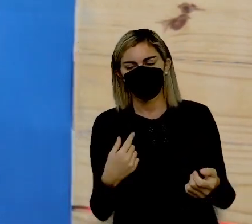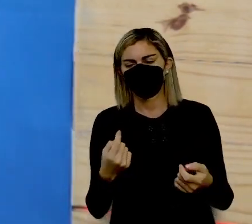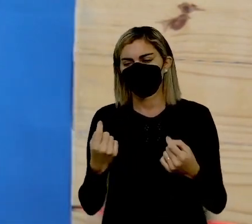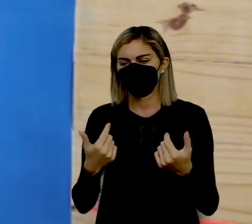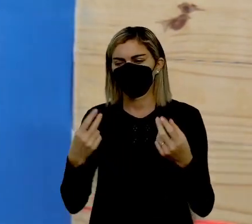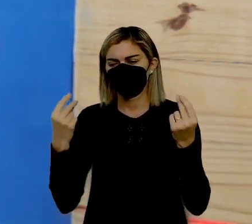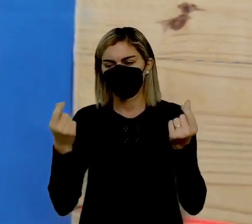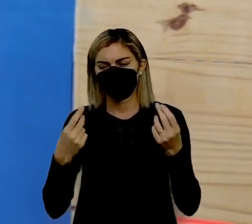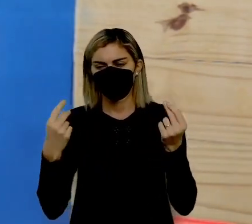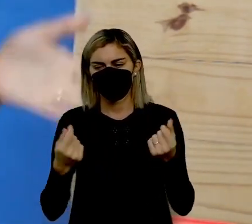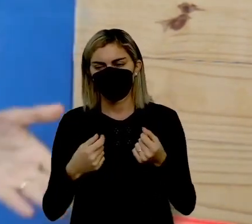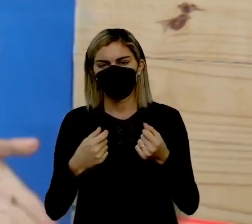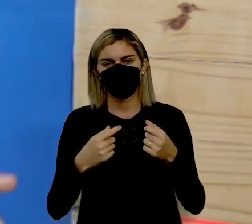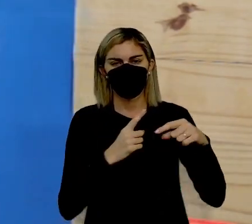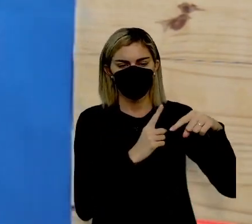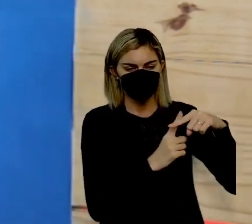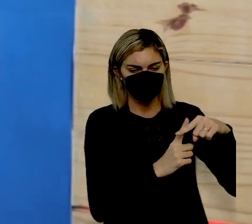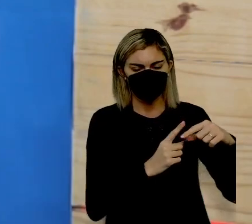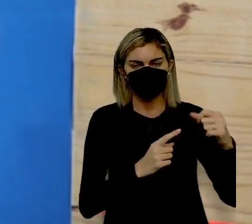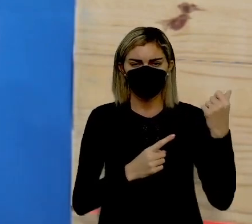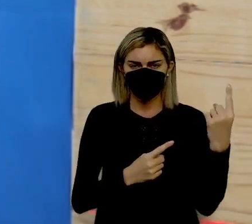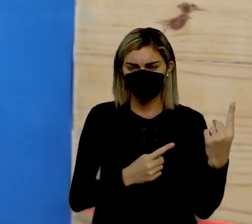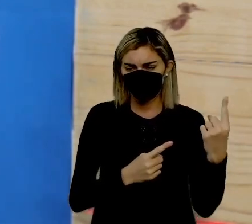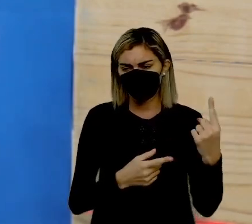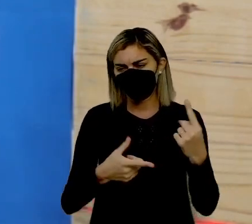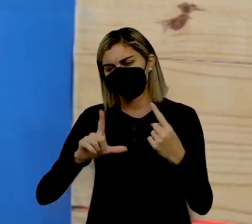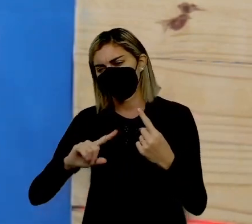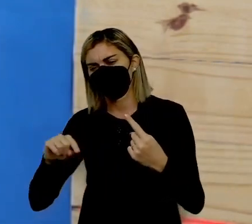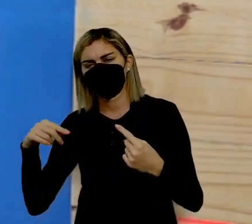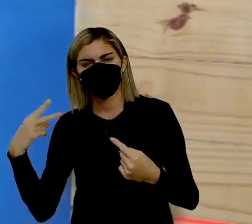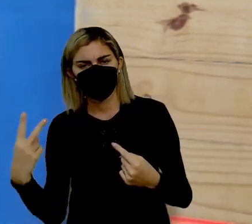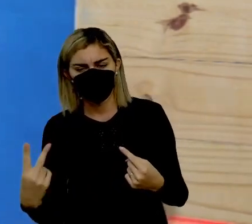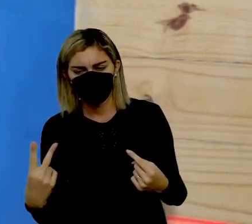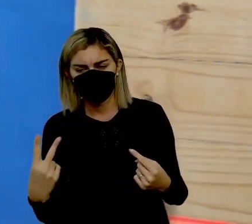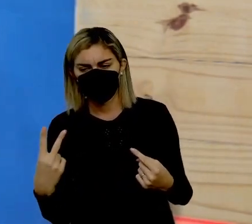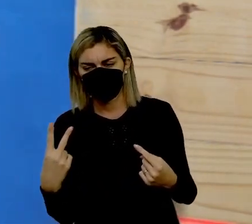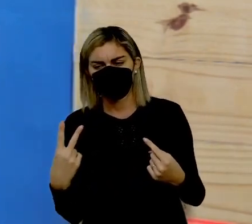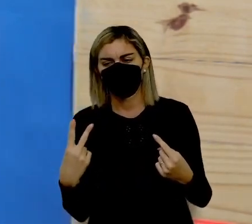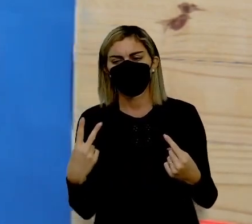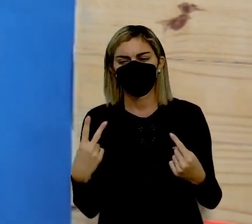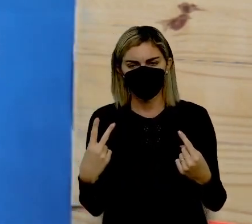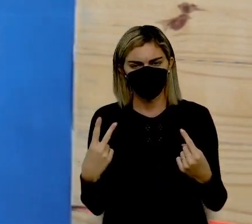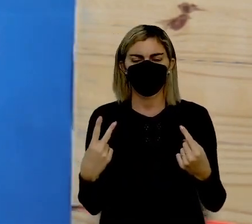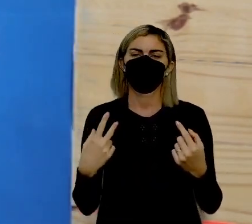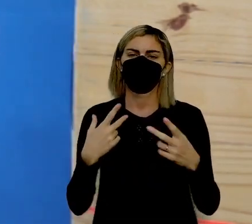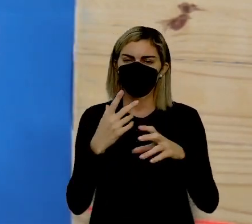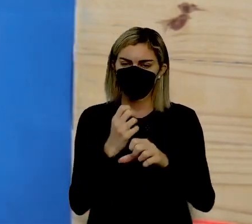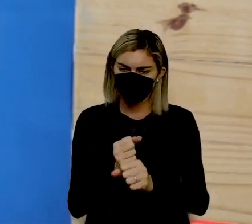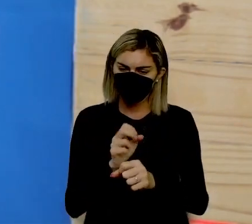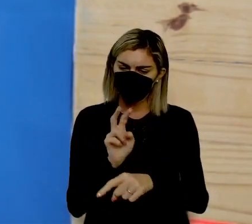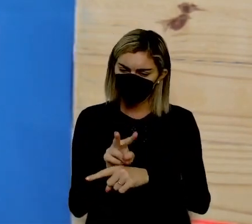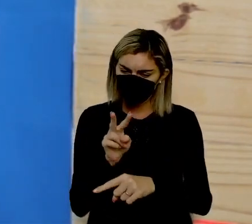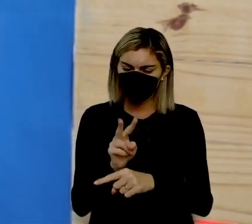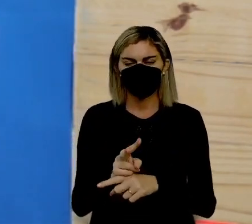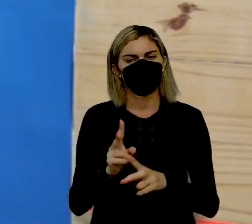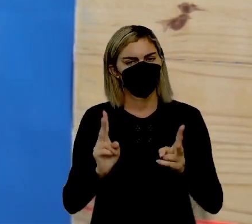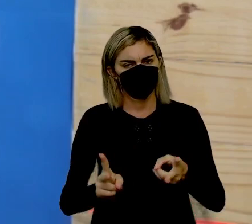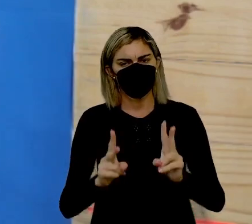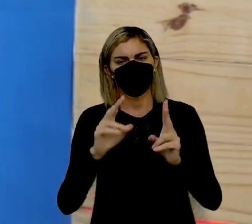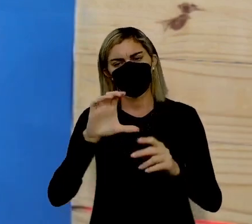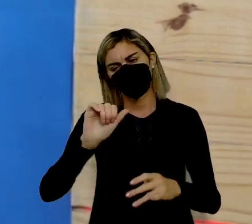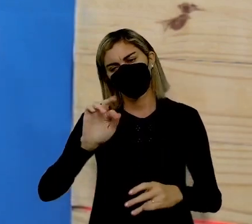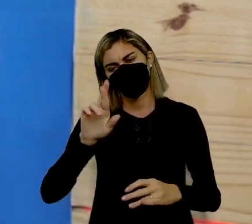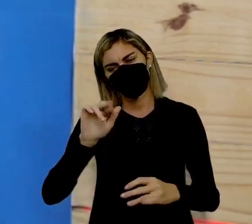a quantidade de carga 1 antes é igual à carga depois, chamado princípio da conservação da carga.